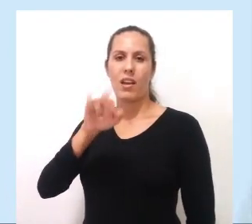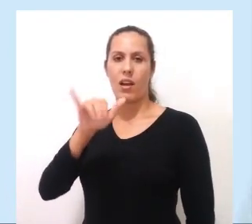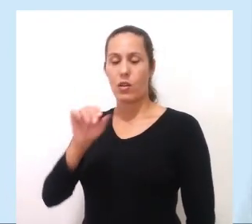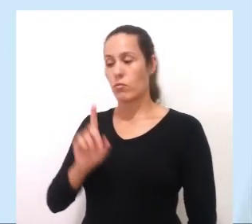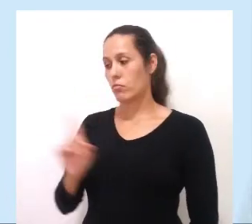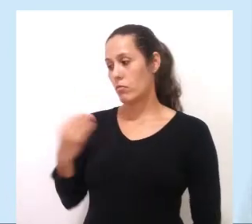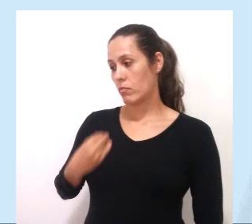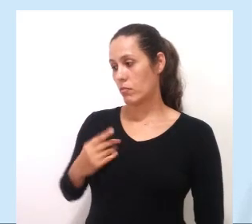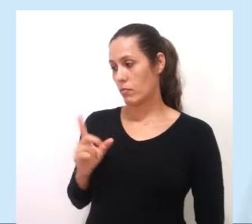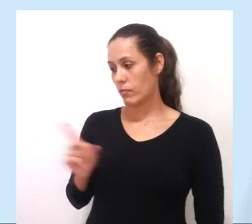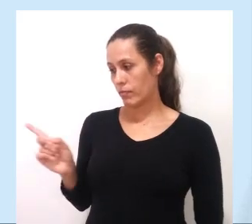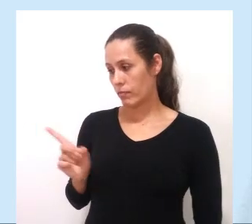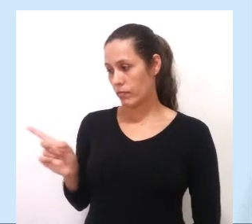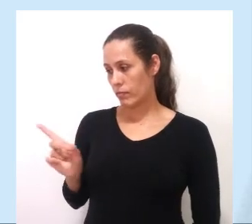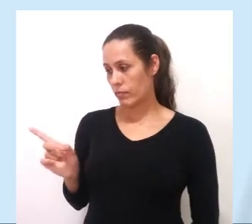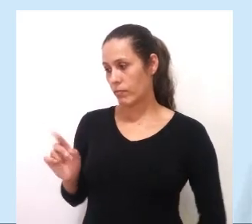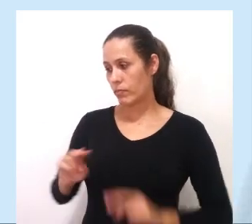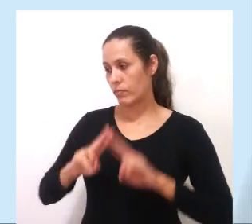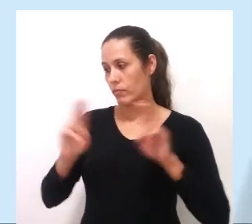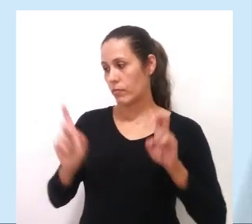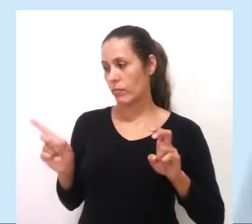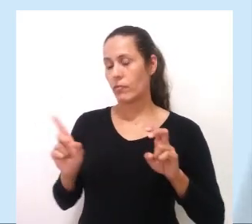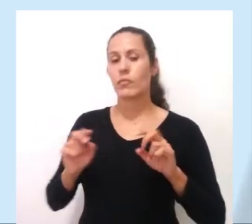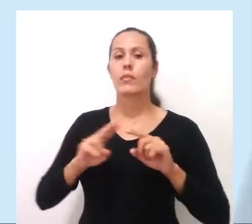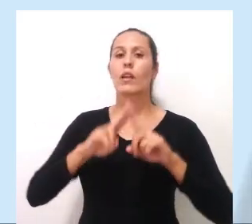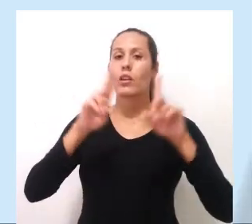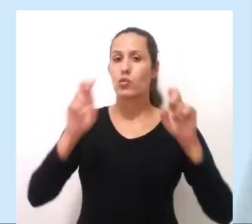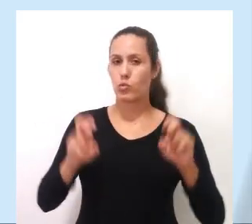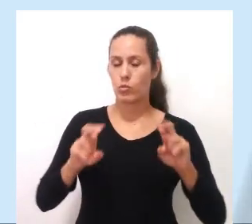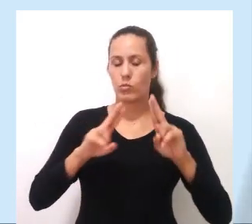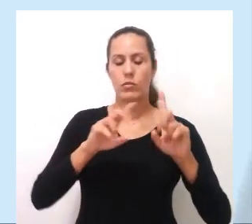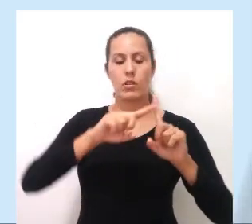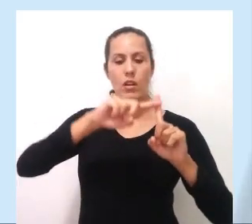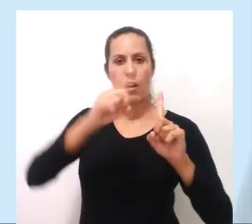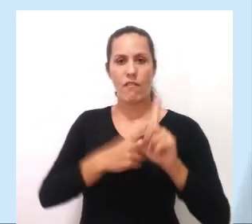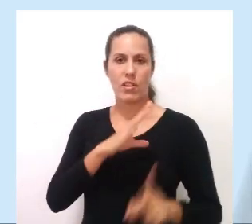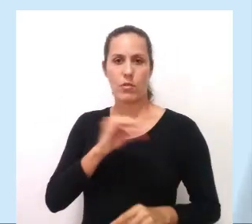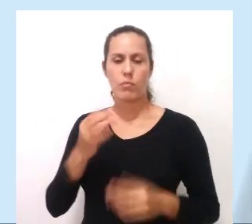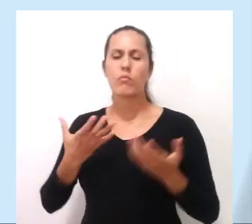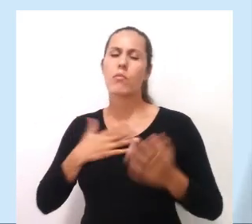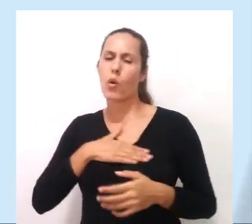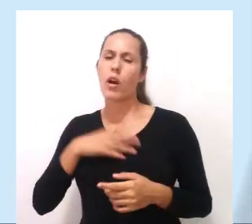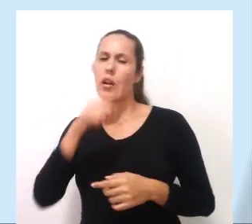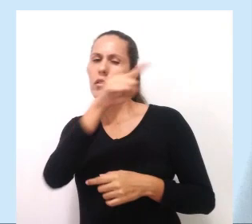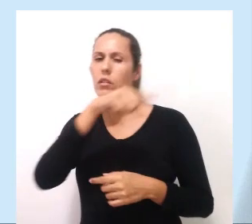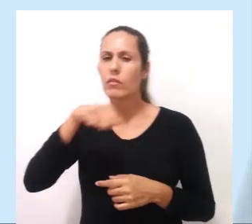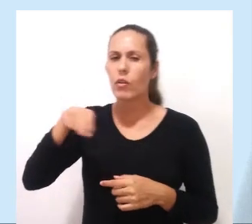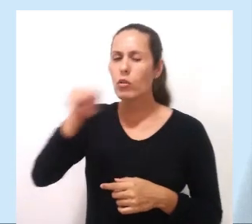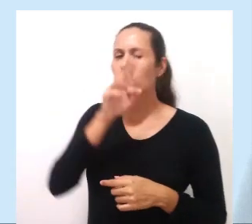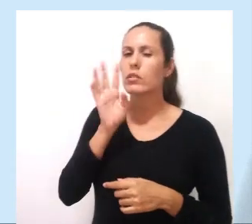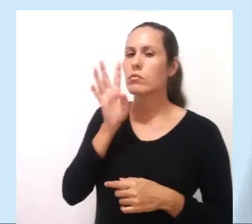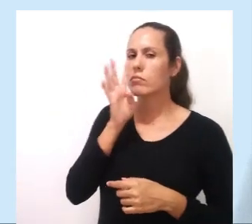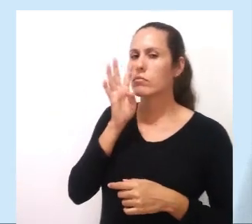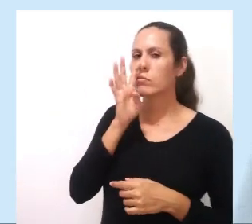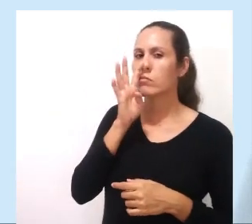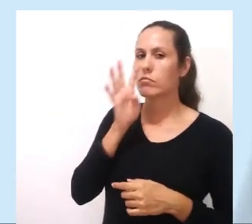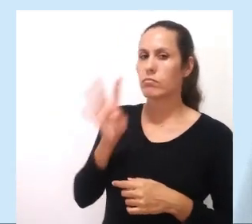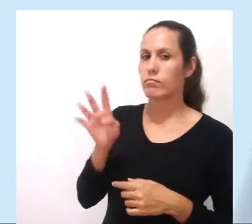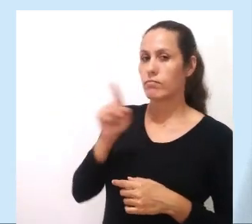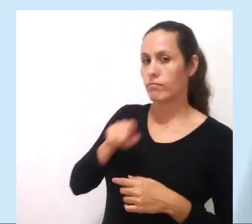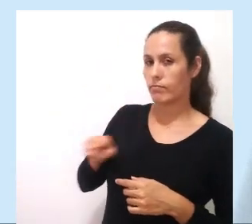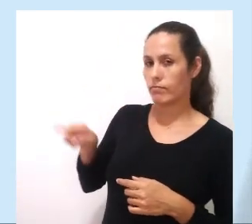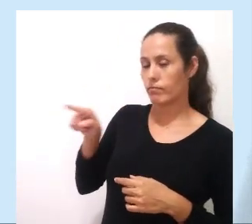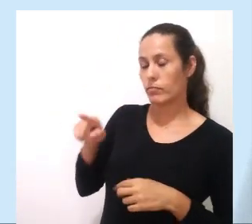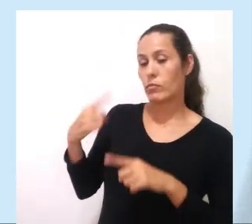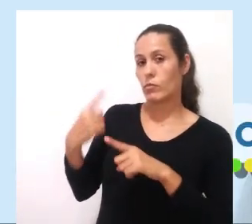telinha. Esse documentário é sobre a gravidez na adolescência. Eu gostaria que vocês assistissem